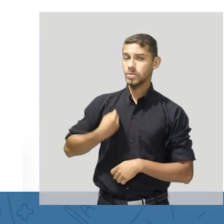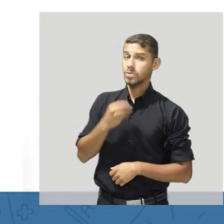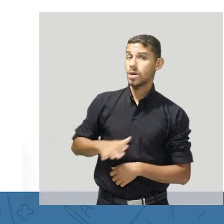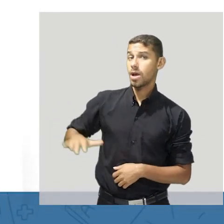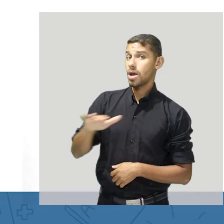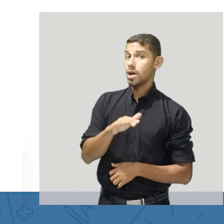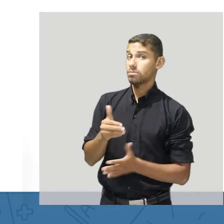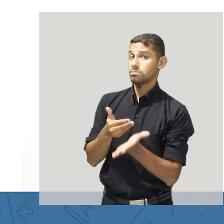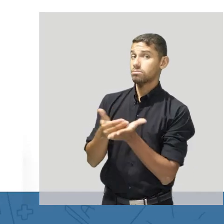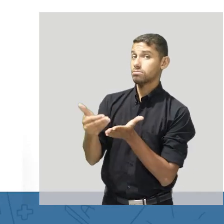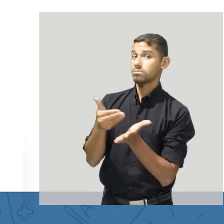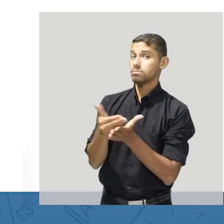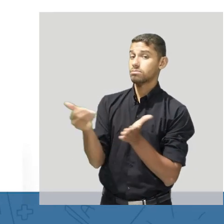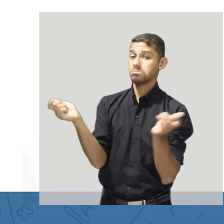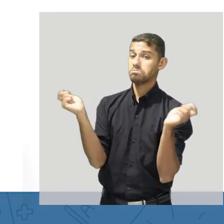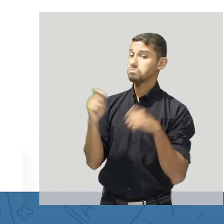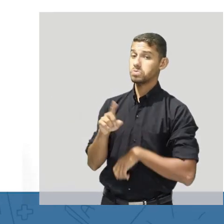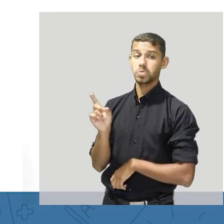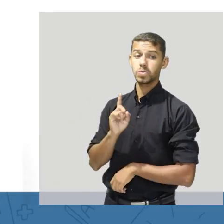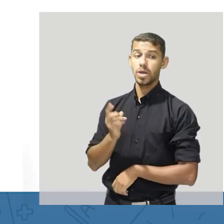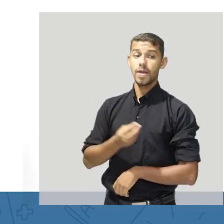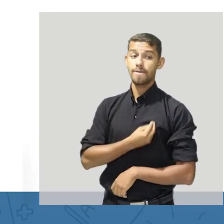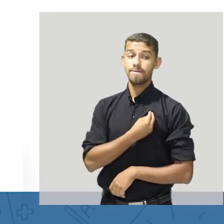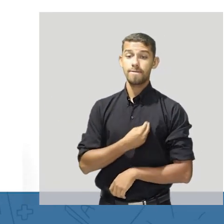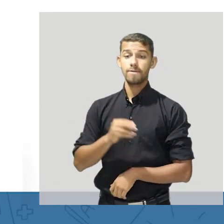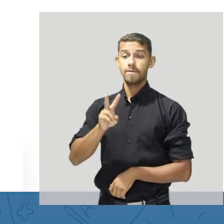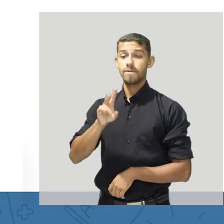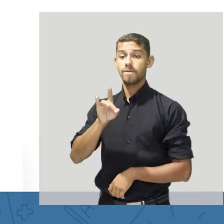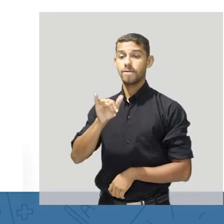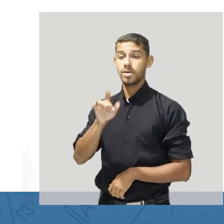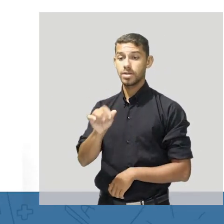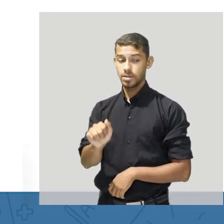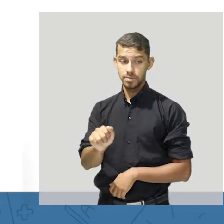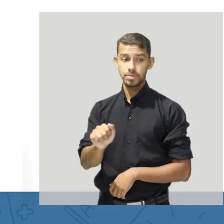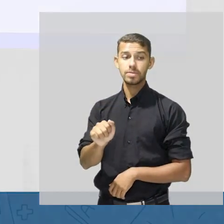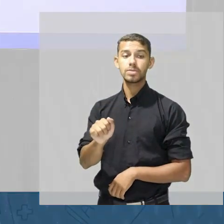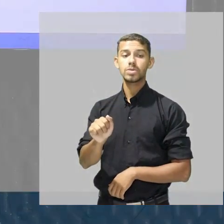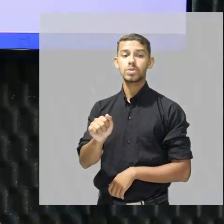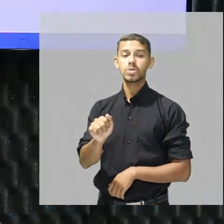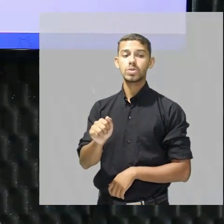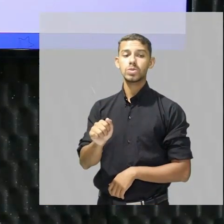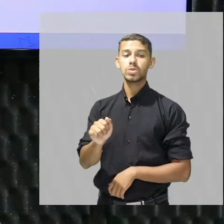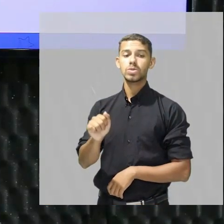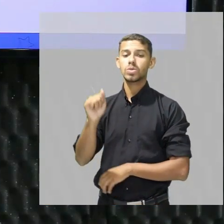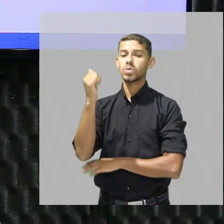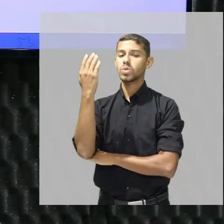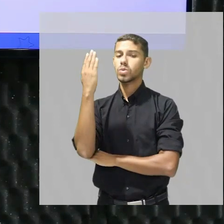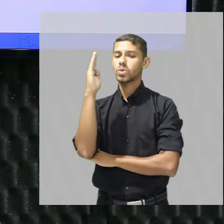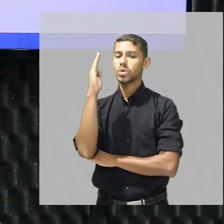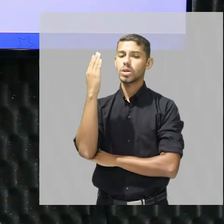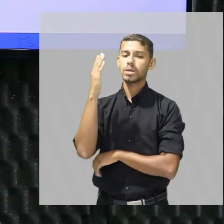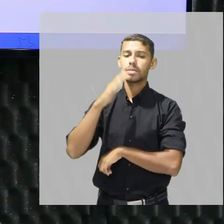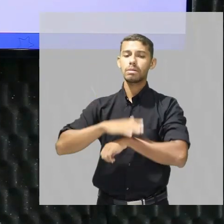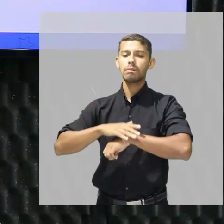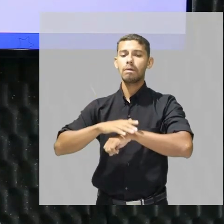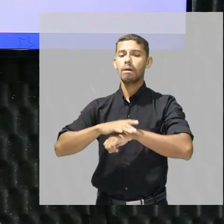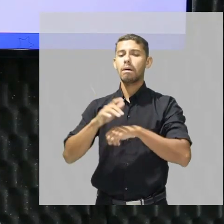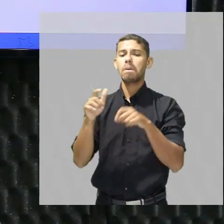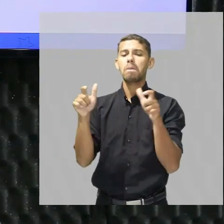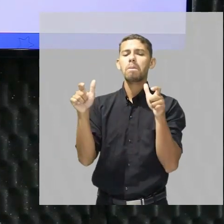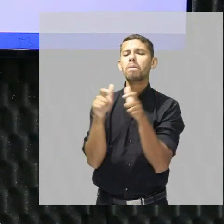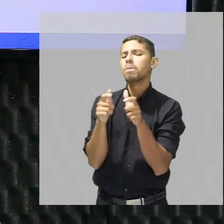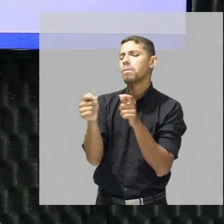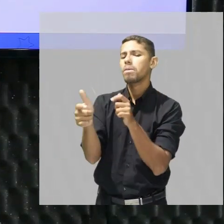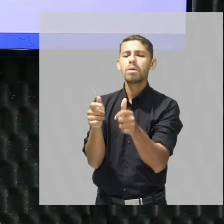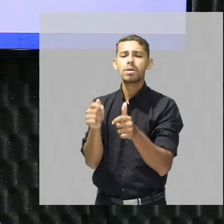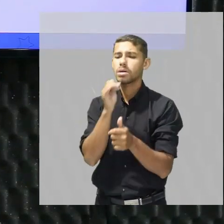ambientes inicialmente desprovidos de vida, onde as condições do solo e do clima são pouco favoráveis